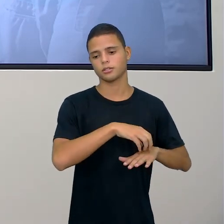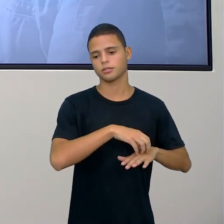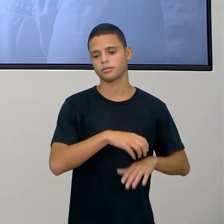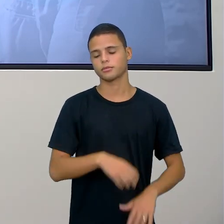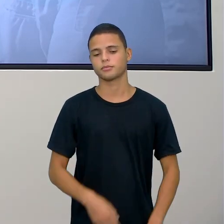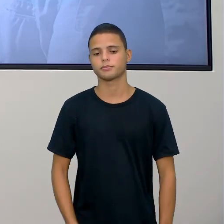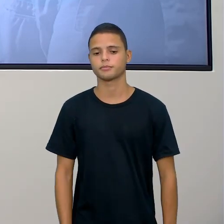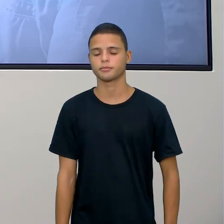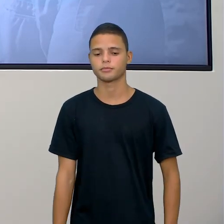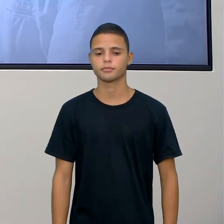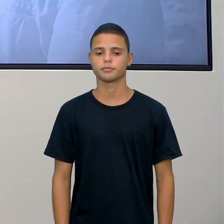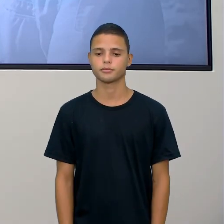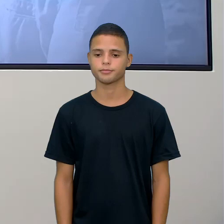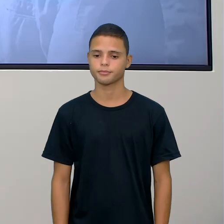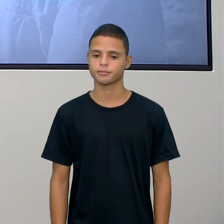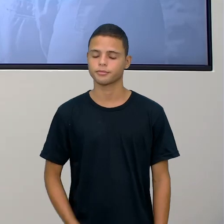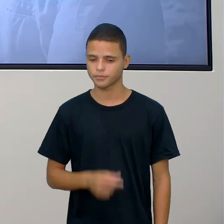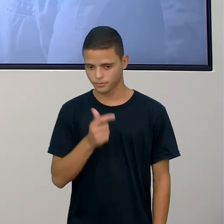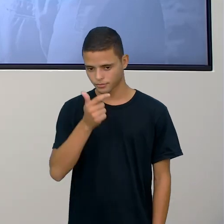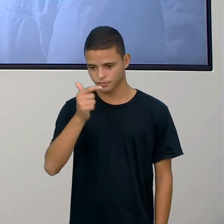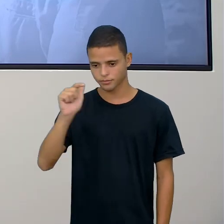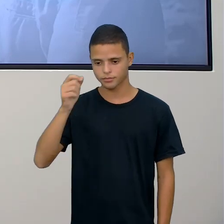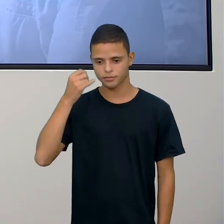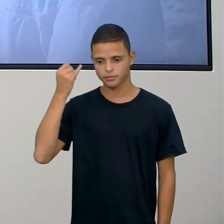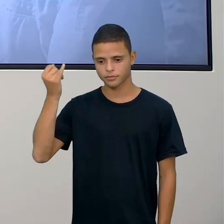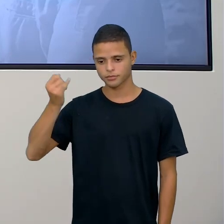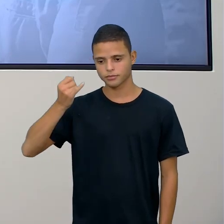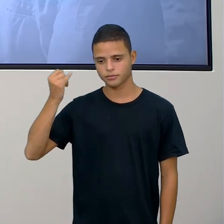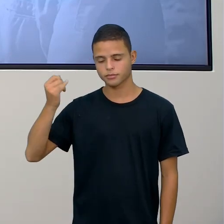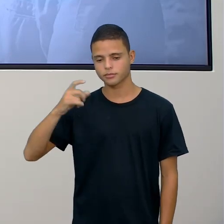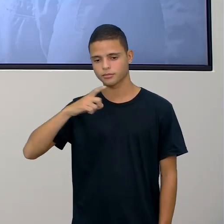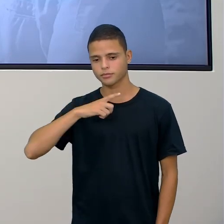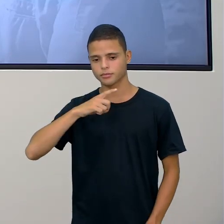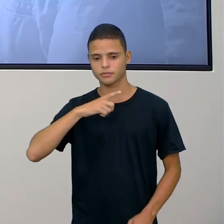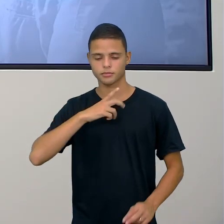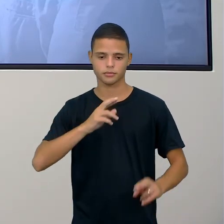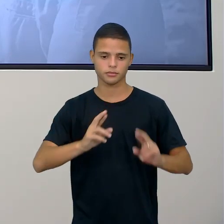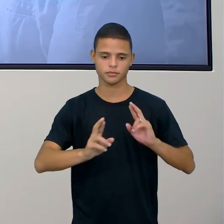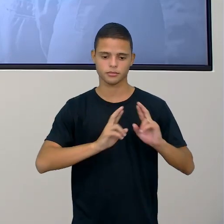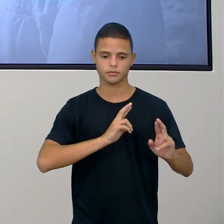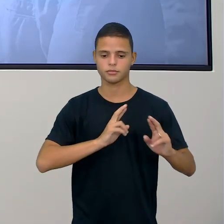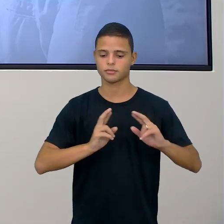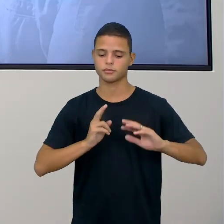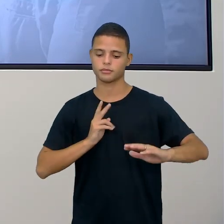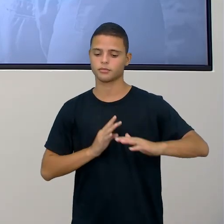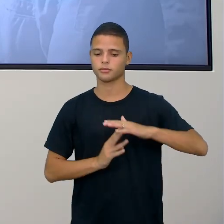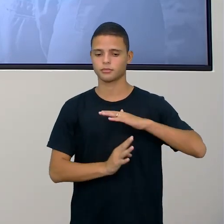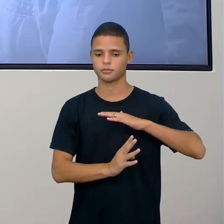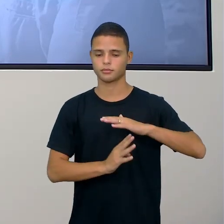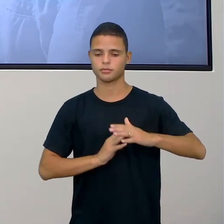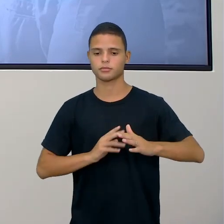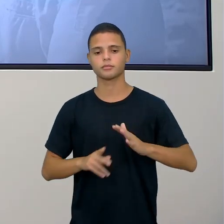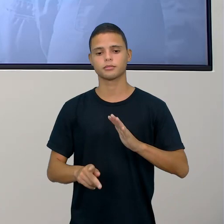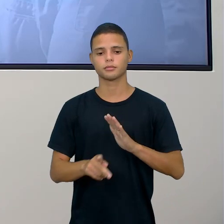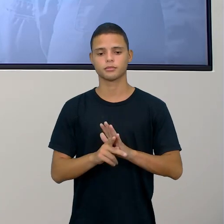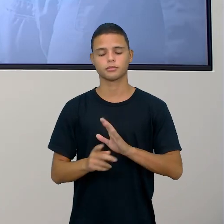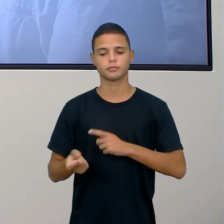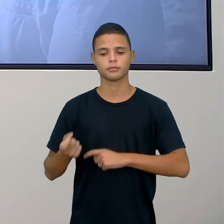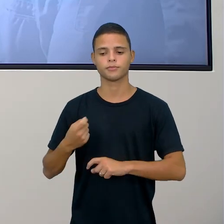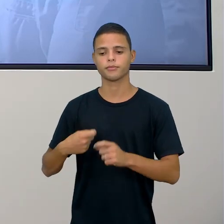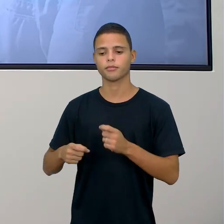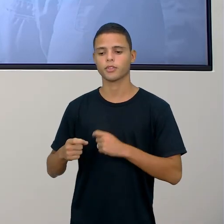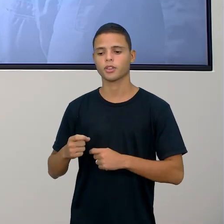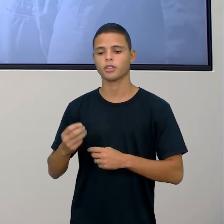só então uma outra questão muito importante que tem a ver com a migração, que é a questão econômica e como que